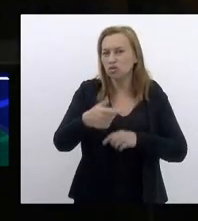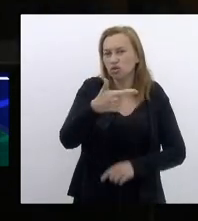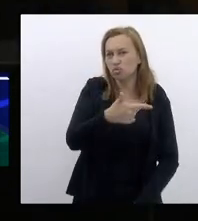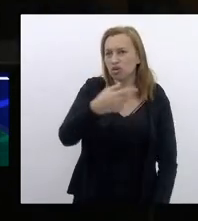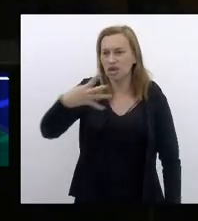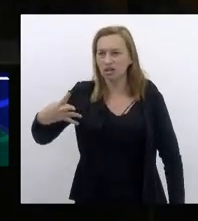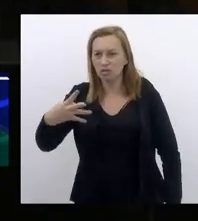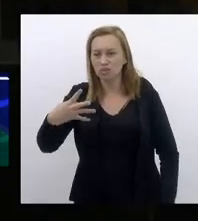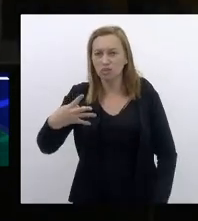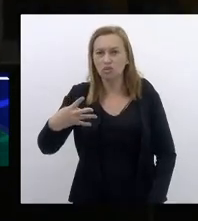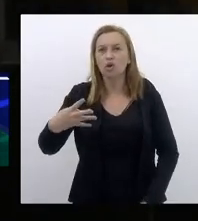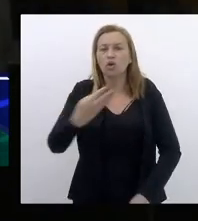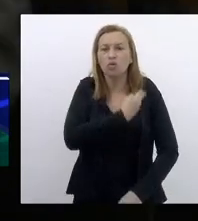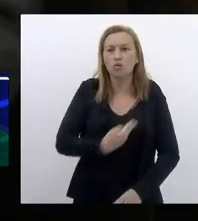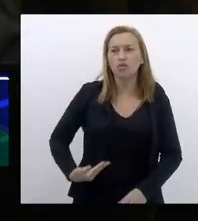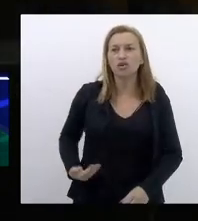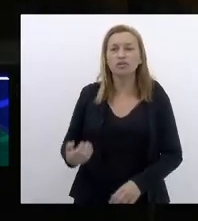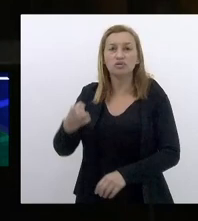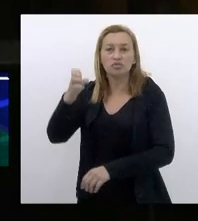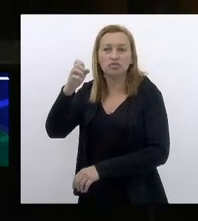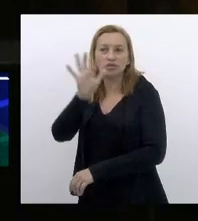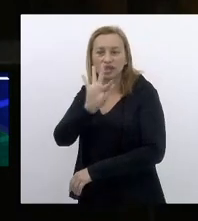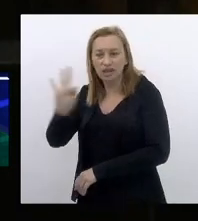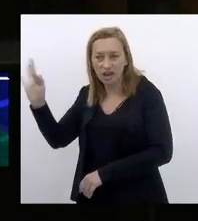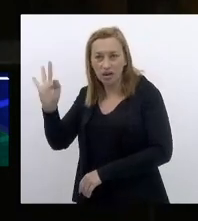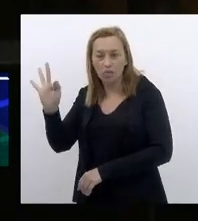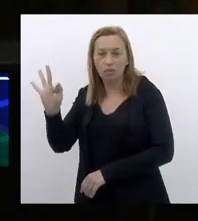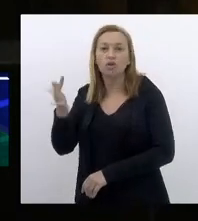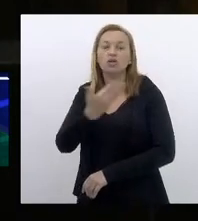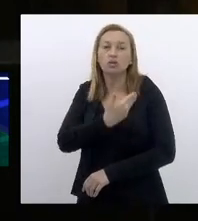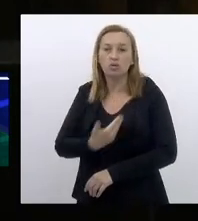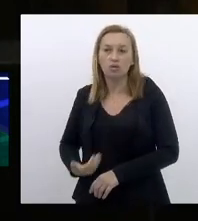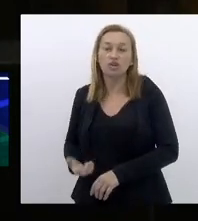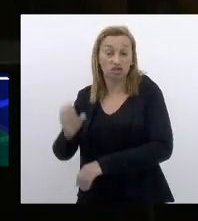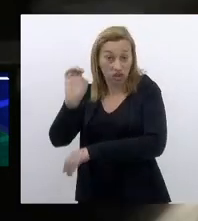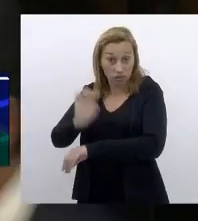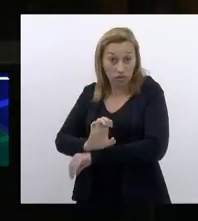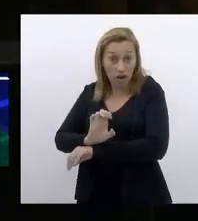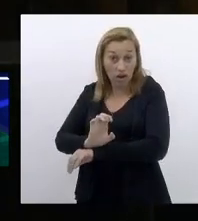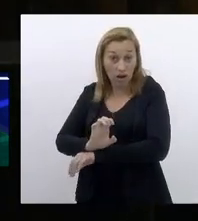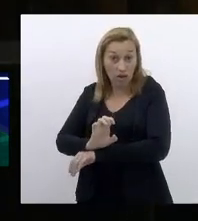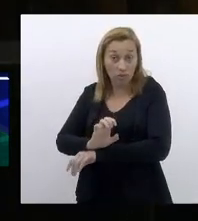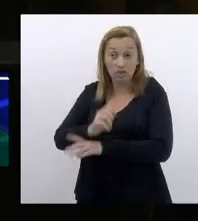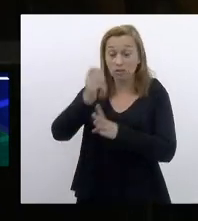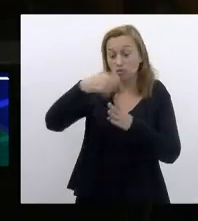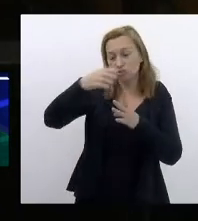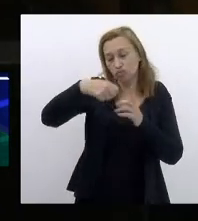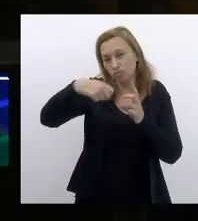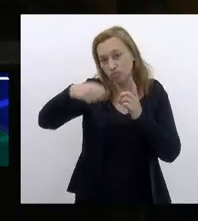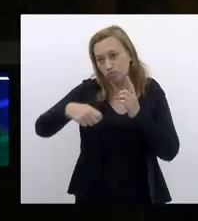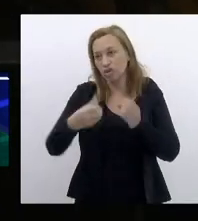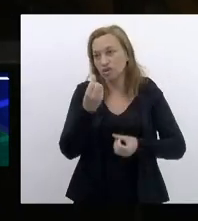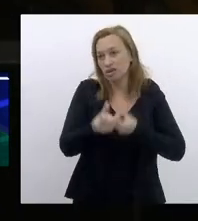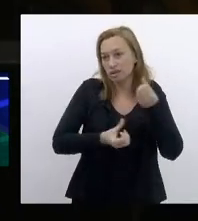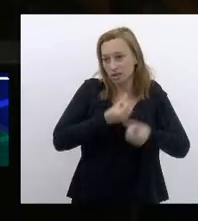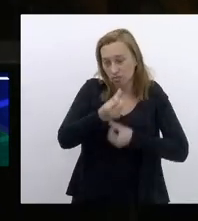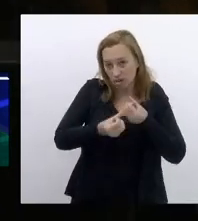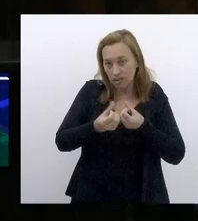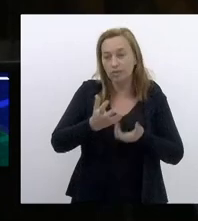federal quanto o governo do Estado, porque era o semestre das eleições,